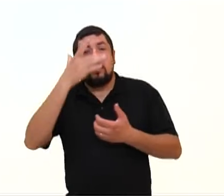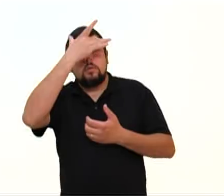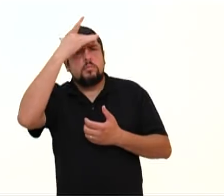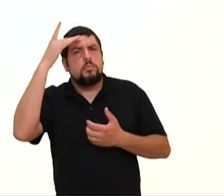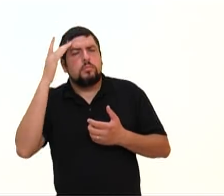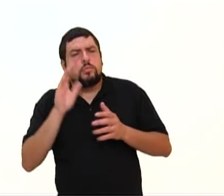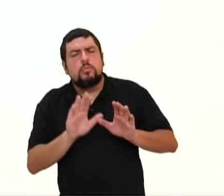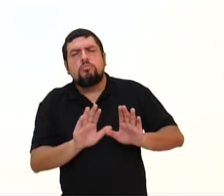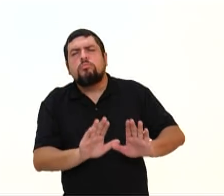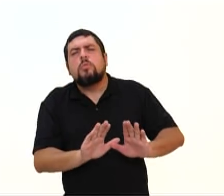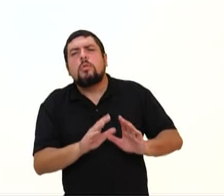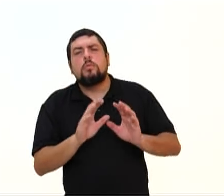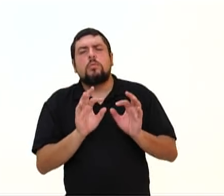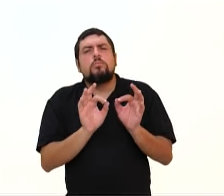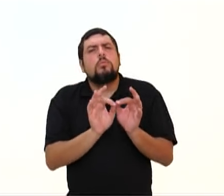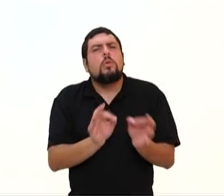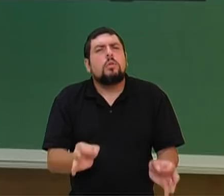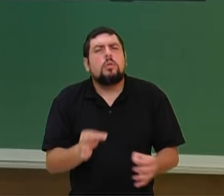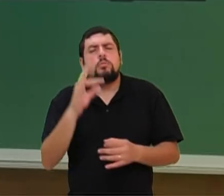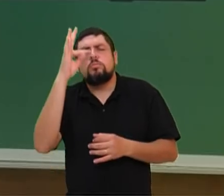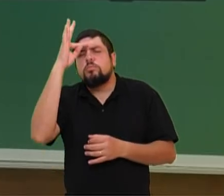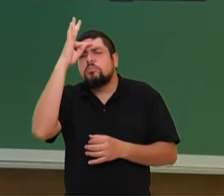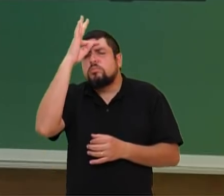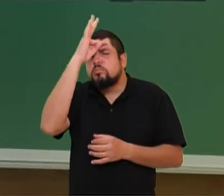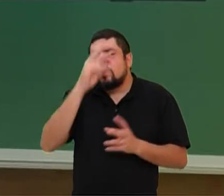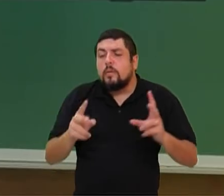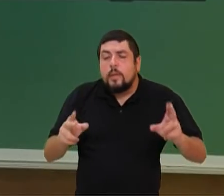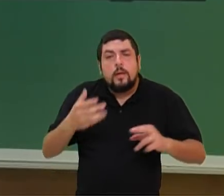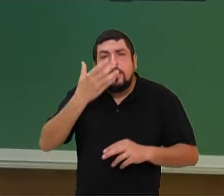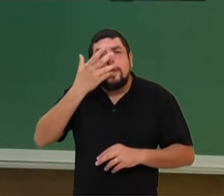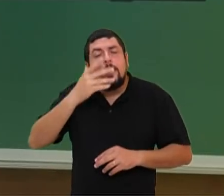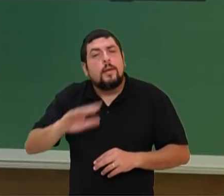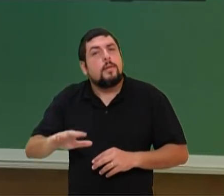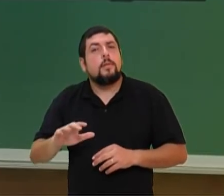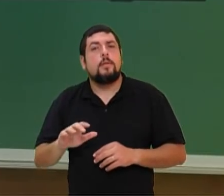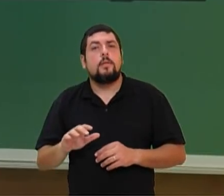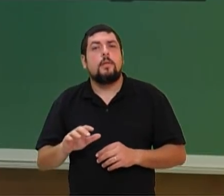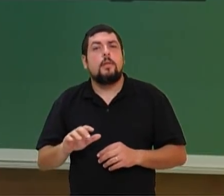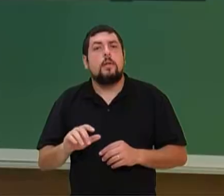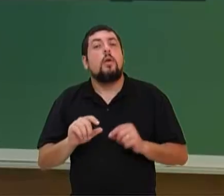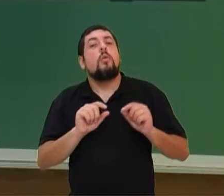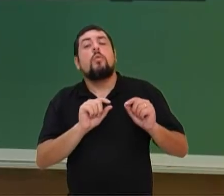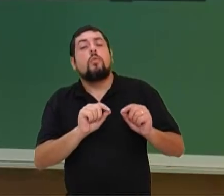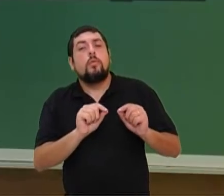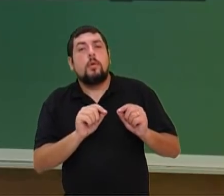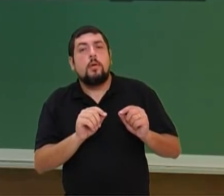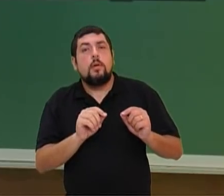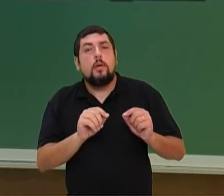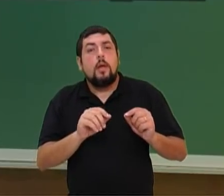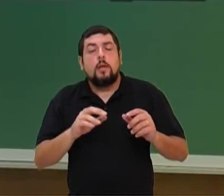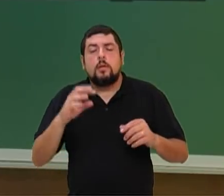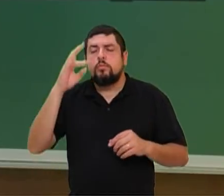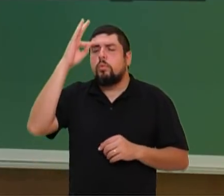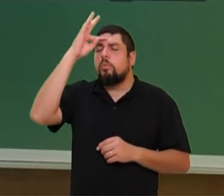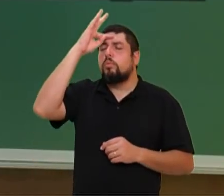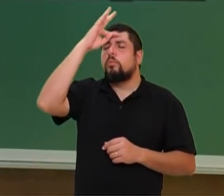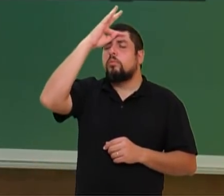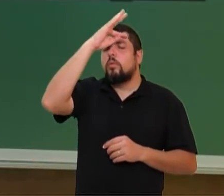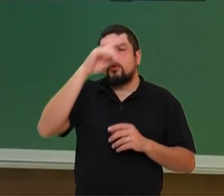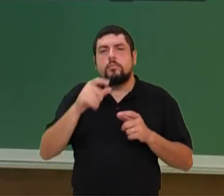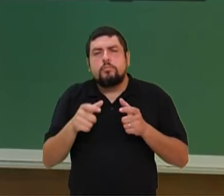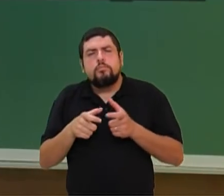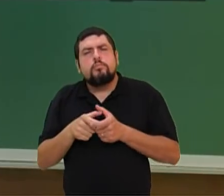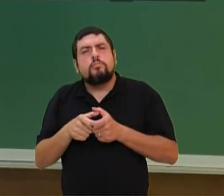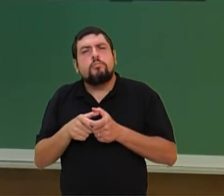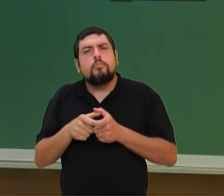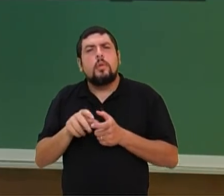permanecessem simples e ingênuas como uma criança, como eu falei. Ele queria que as pessoas vivessem na ignorância e dentro de uma aldeia pequena, ou seja, numa